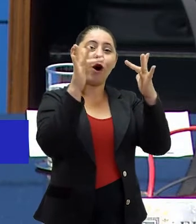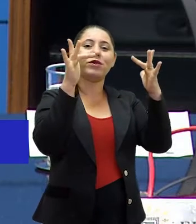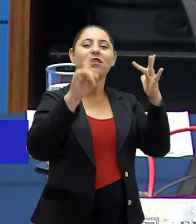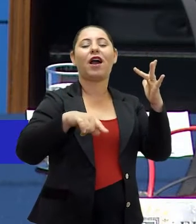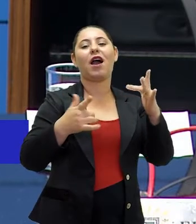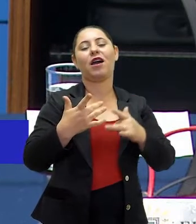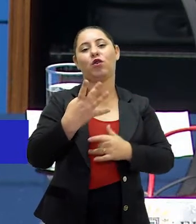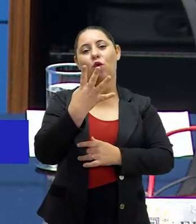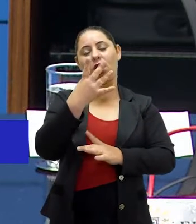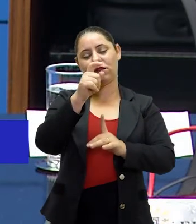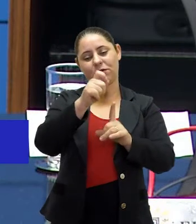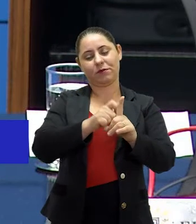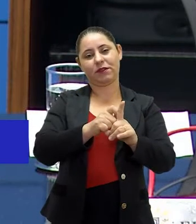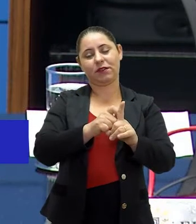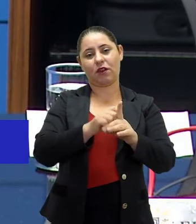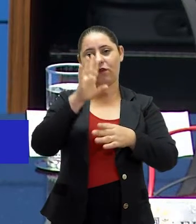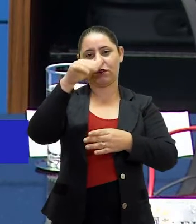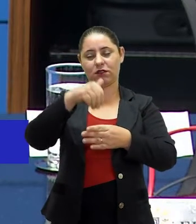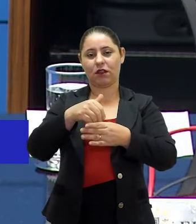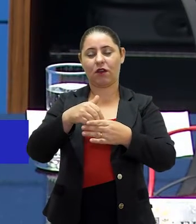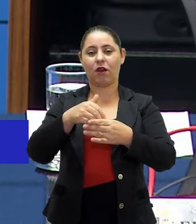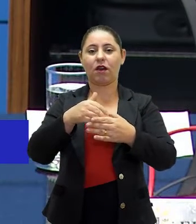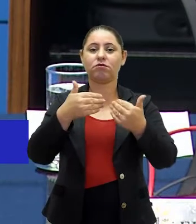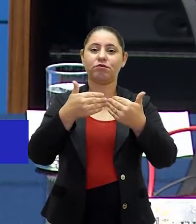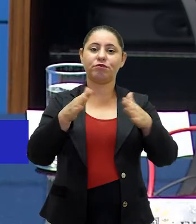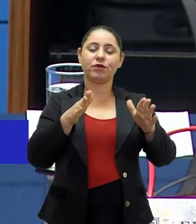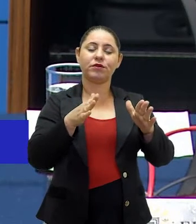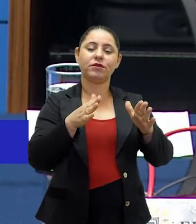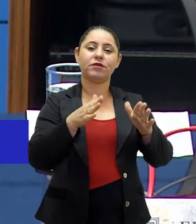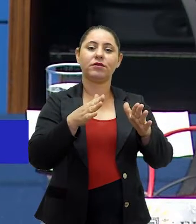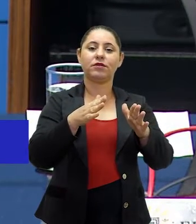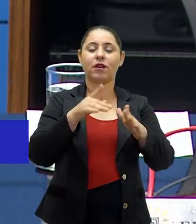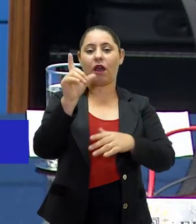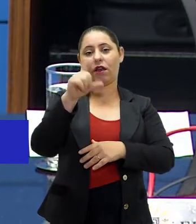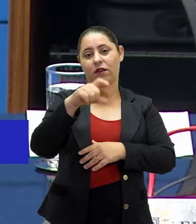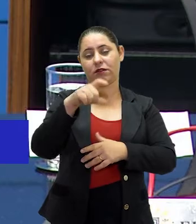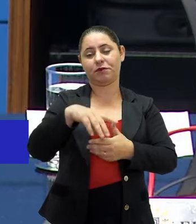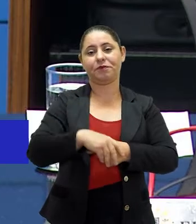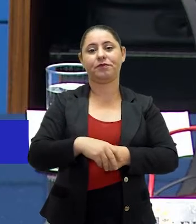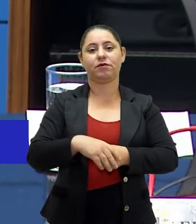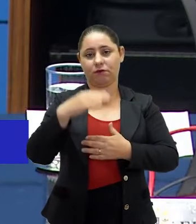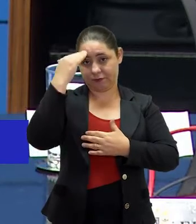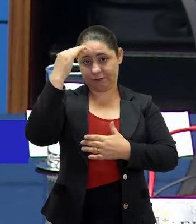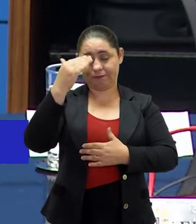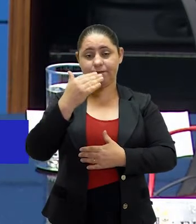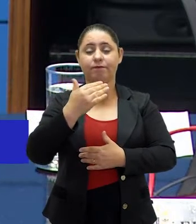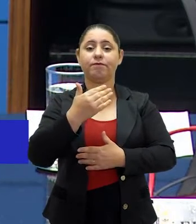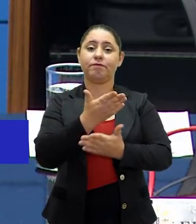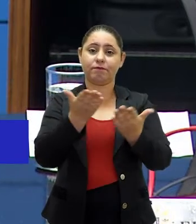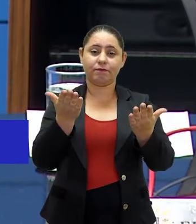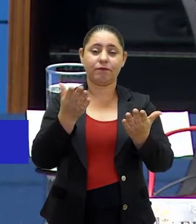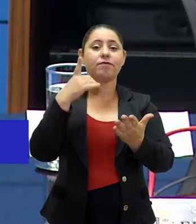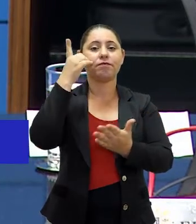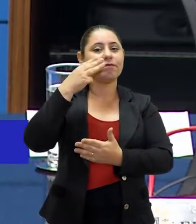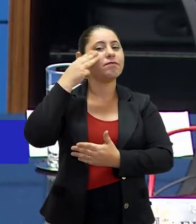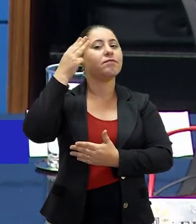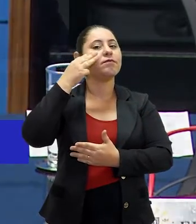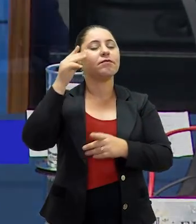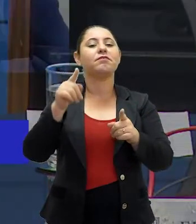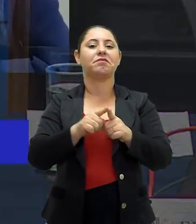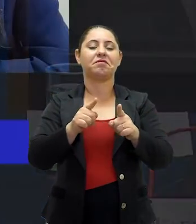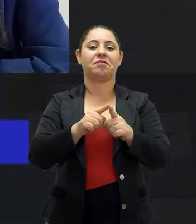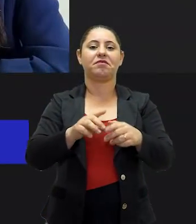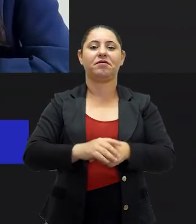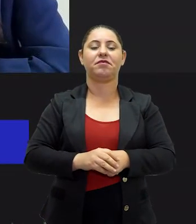culminou esses 4 meses desde a votação com o lançamento dessa carteira digital. Então, agradeço, Vossa Excelência, deputada Mara, foi